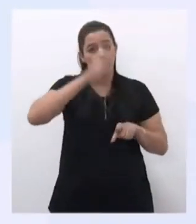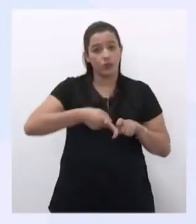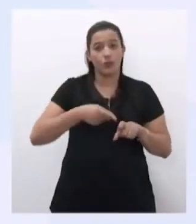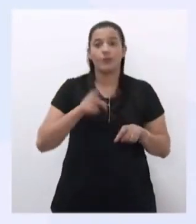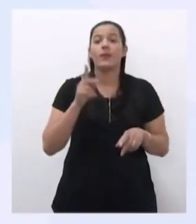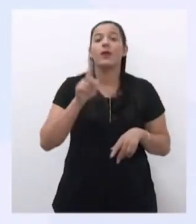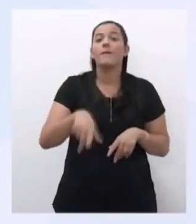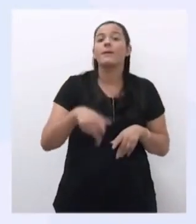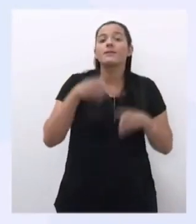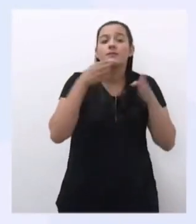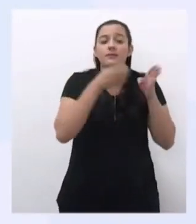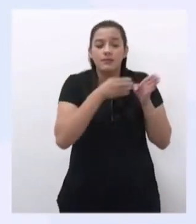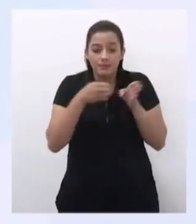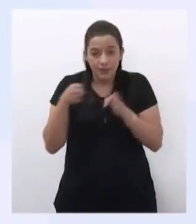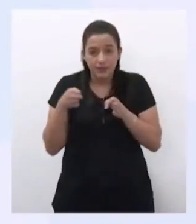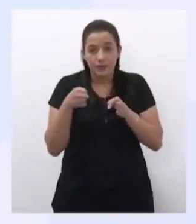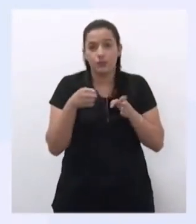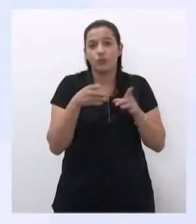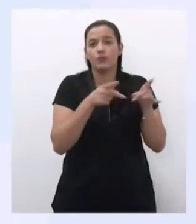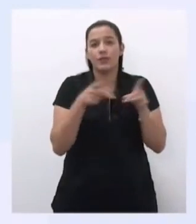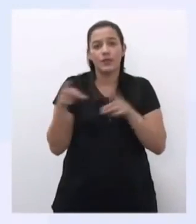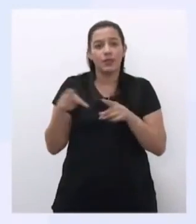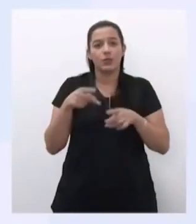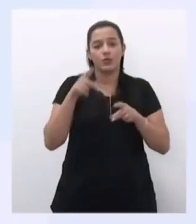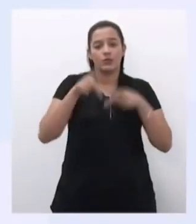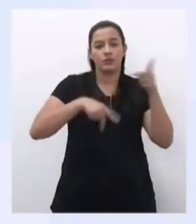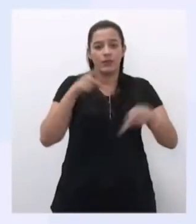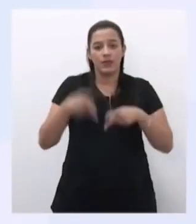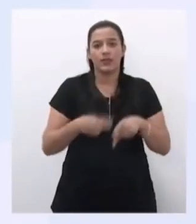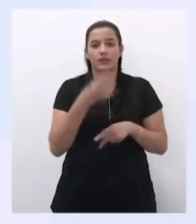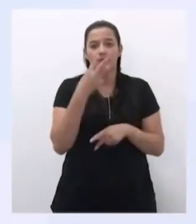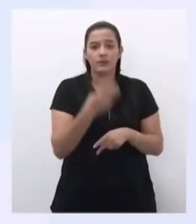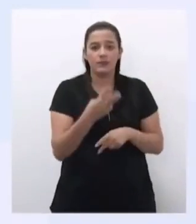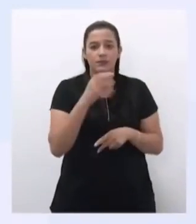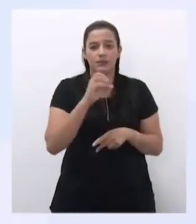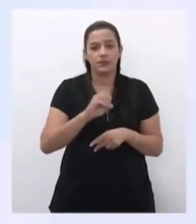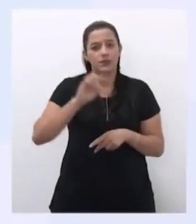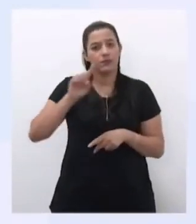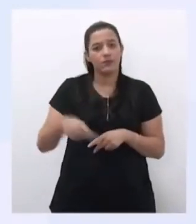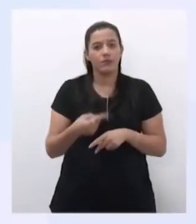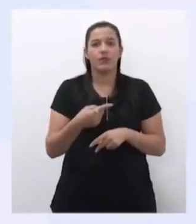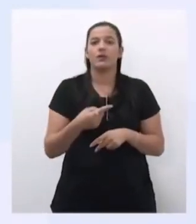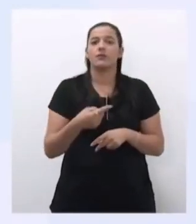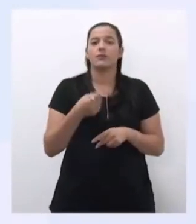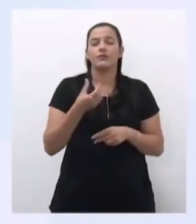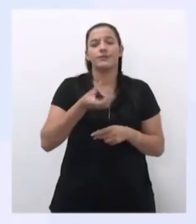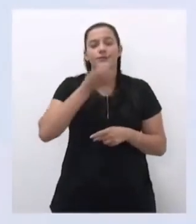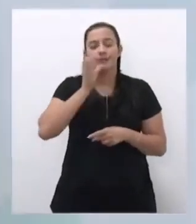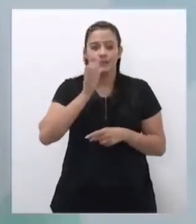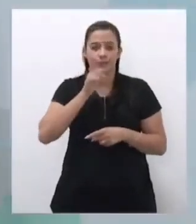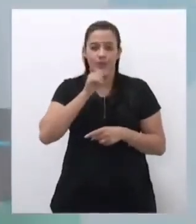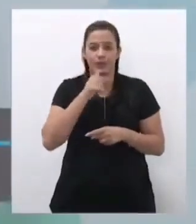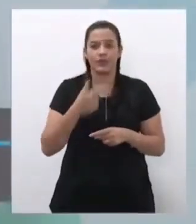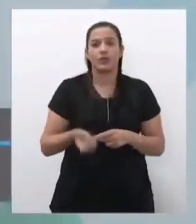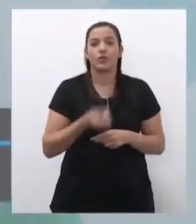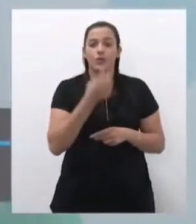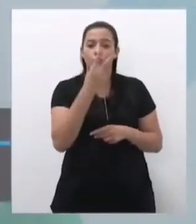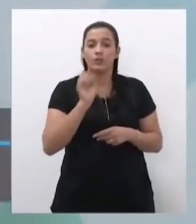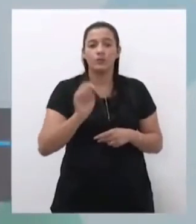é 35 ml por quilo de peso. Então, você vai fazer o seu cálculo, vai dar lá, por exemplo, 2.000